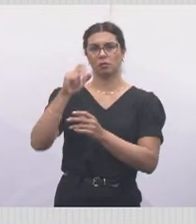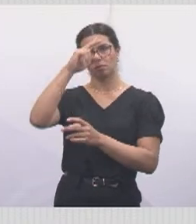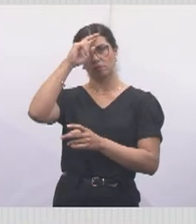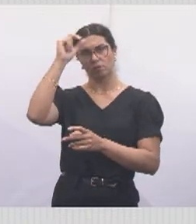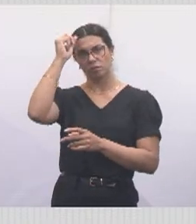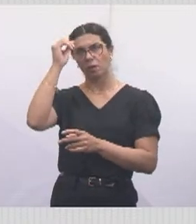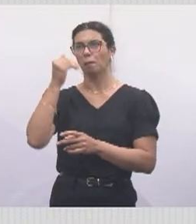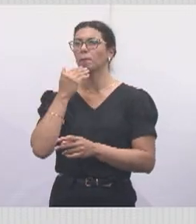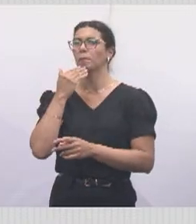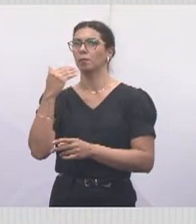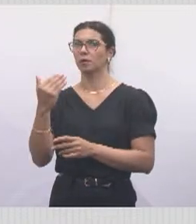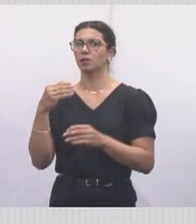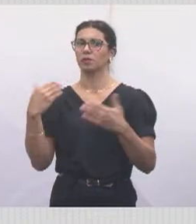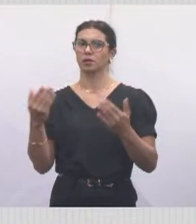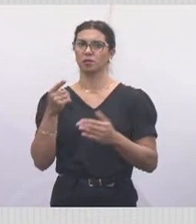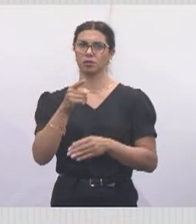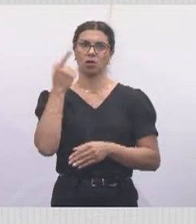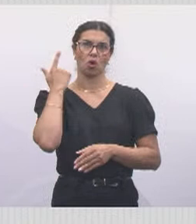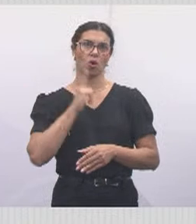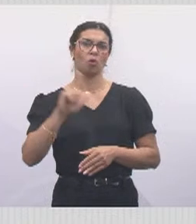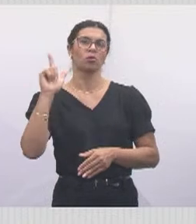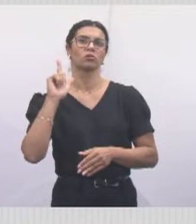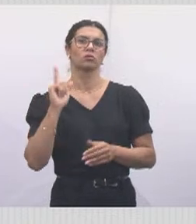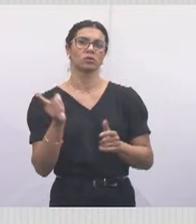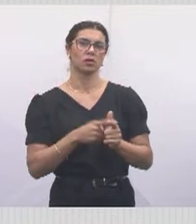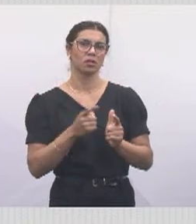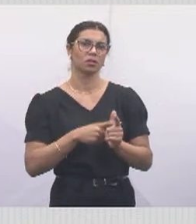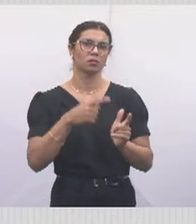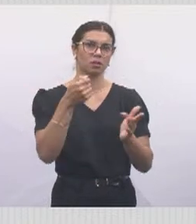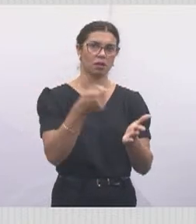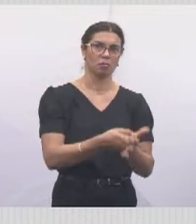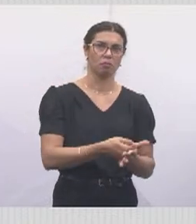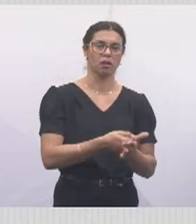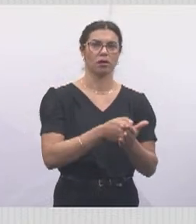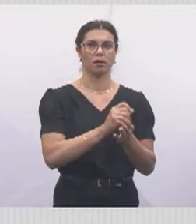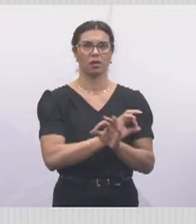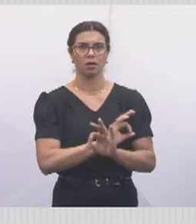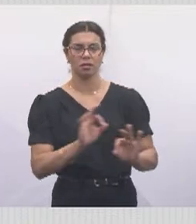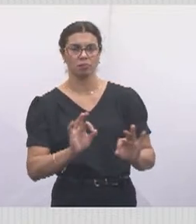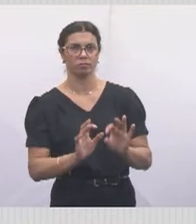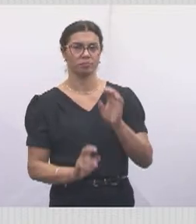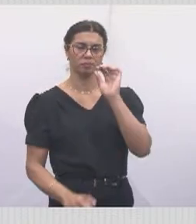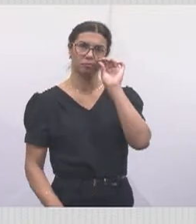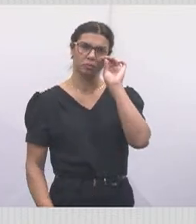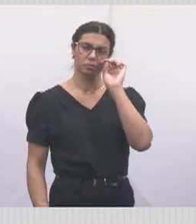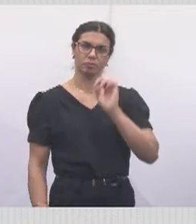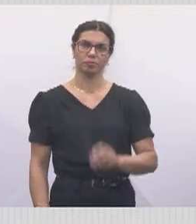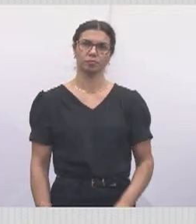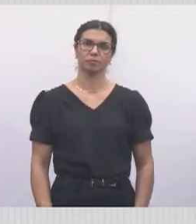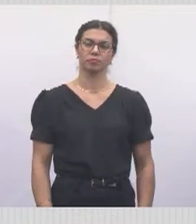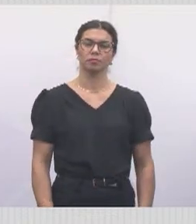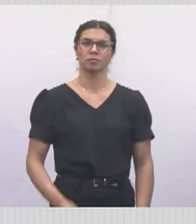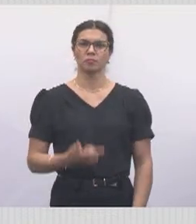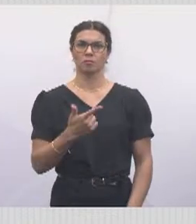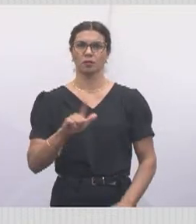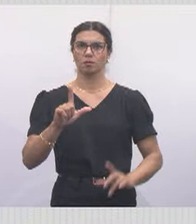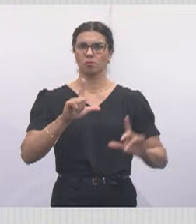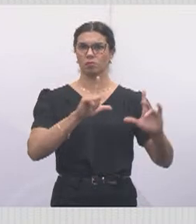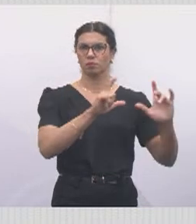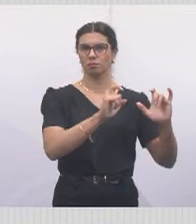solicitação para que você esteja em dia com o município da nossa cidade de Jacareí. Próxima foto, por